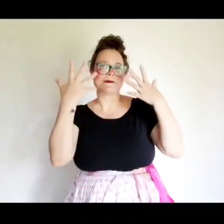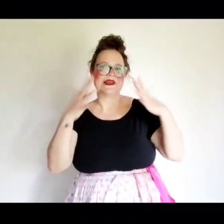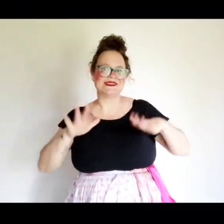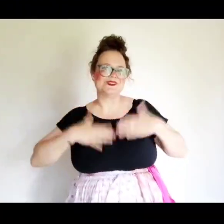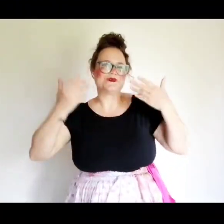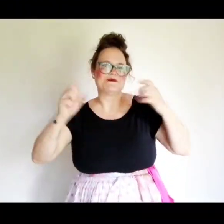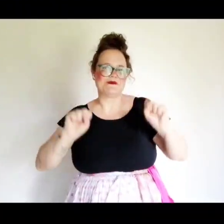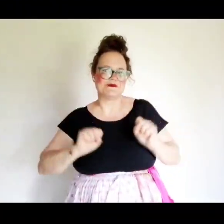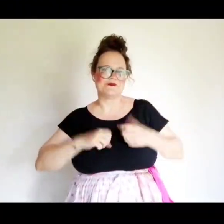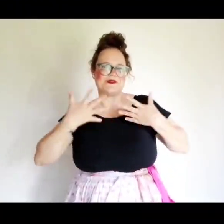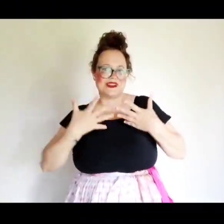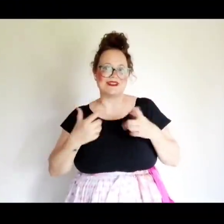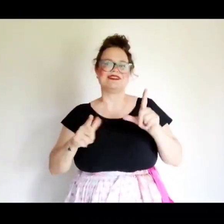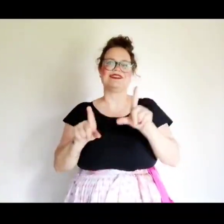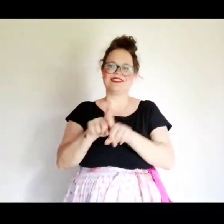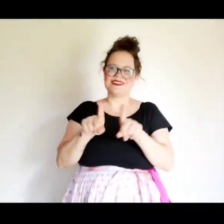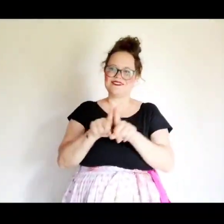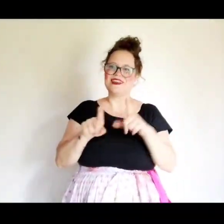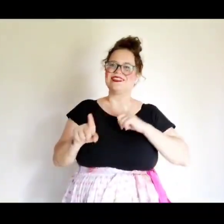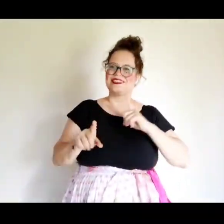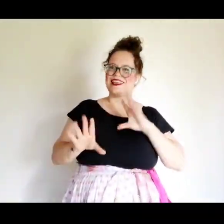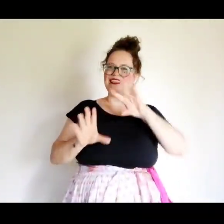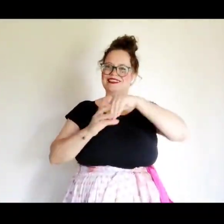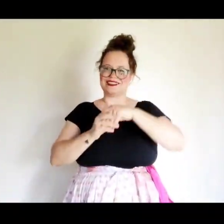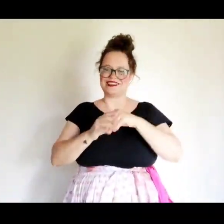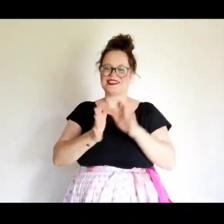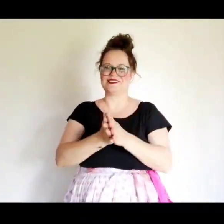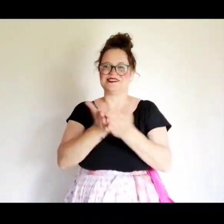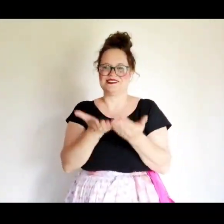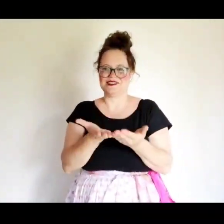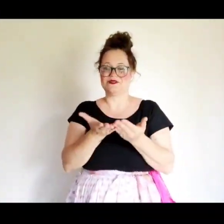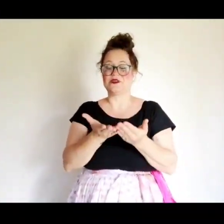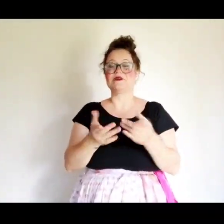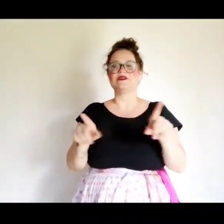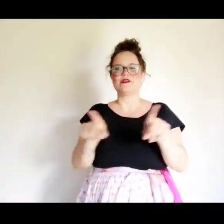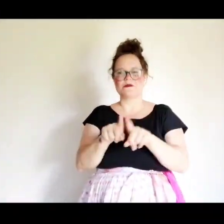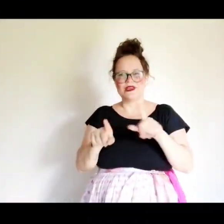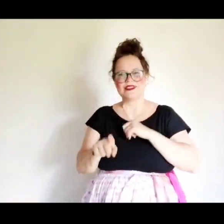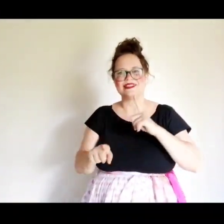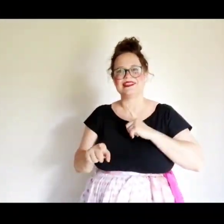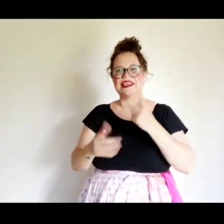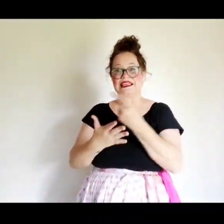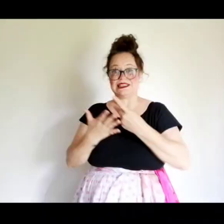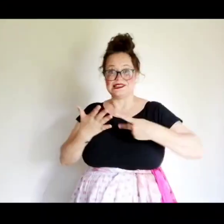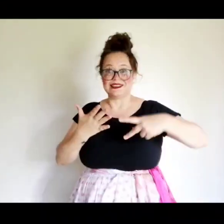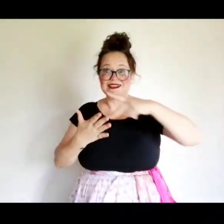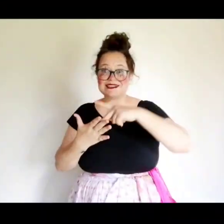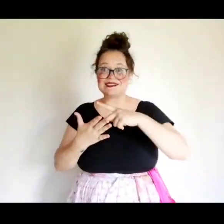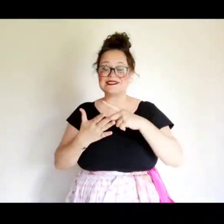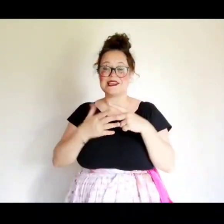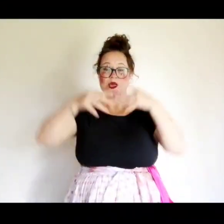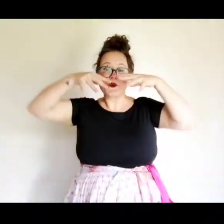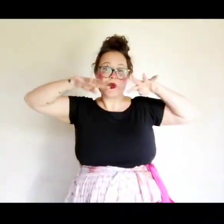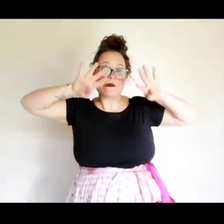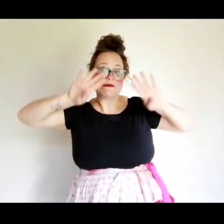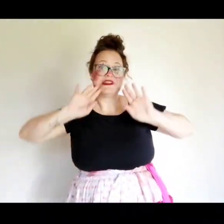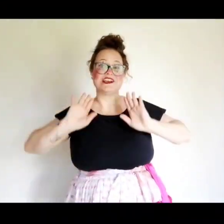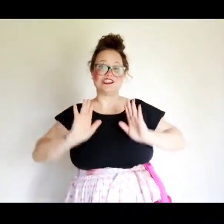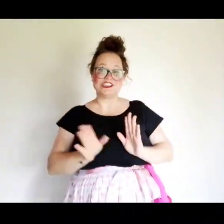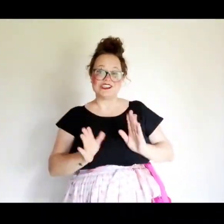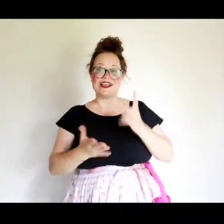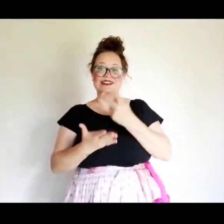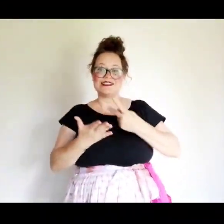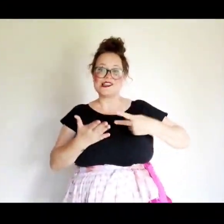tira, sabe? Tem aquela parte ali dos desenhos das Emílias que eu